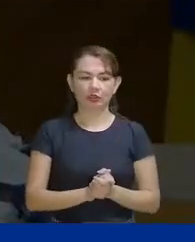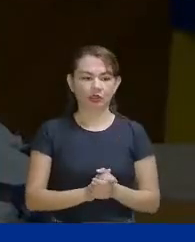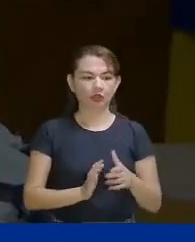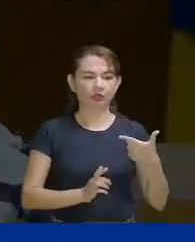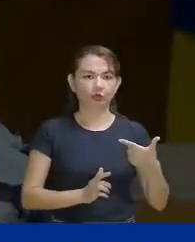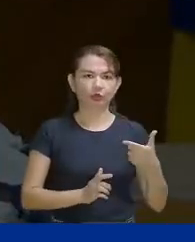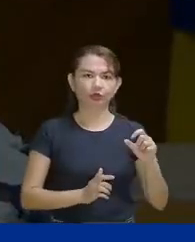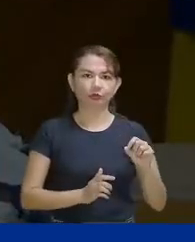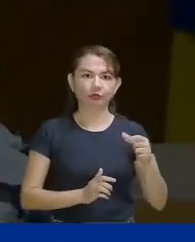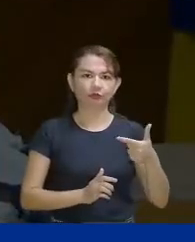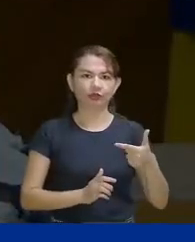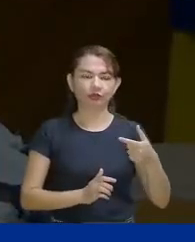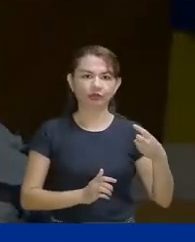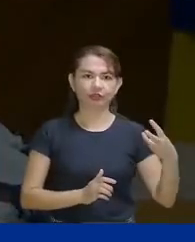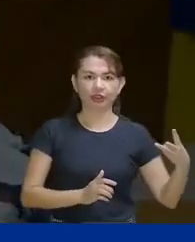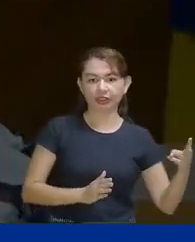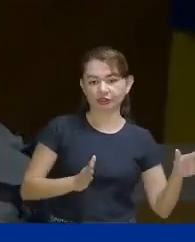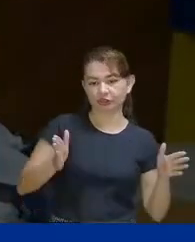submeto então aos pares